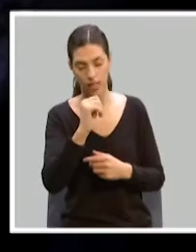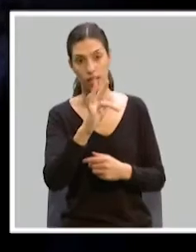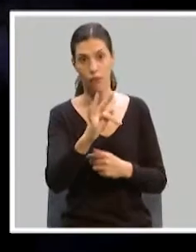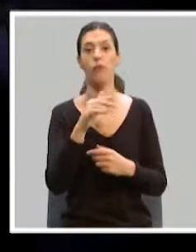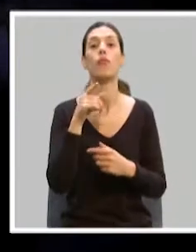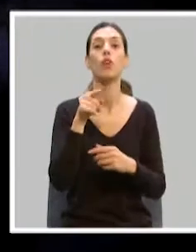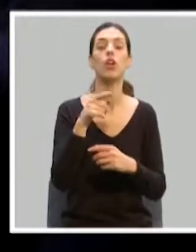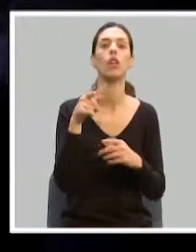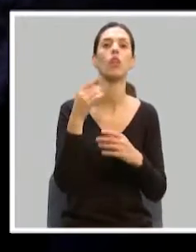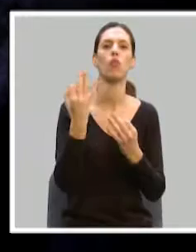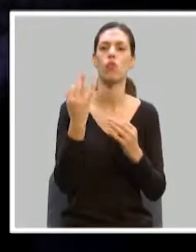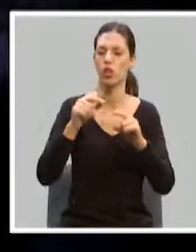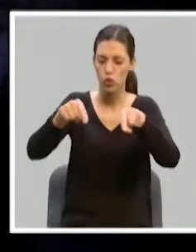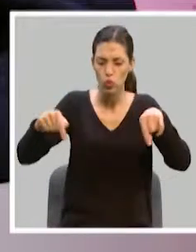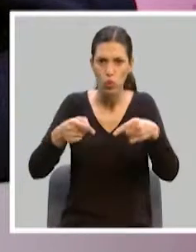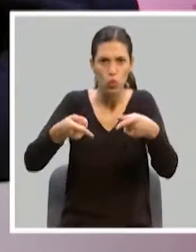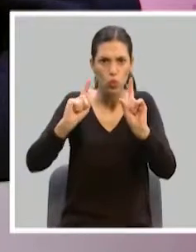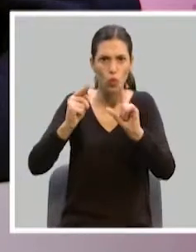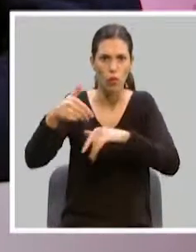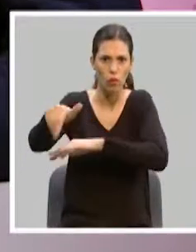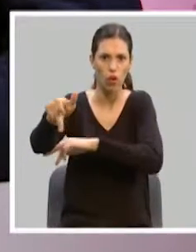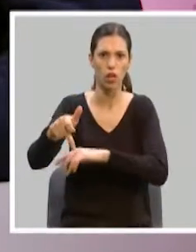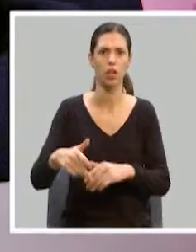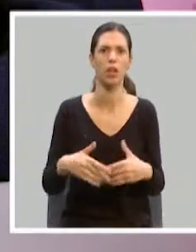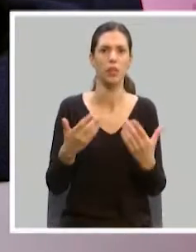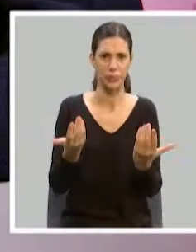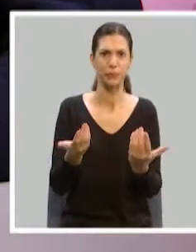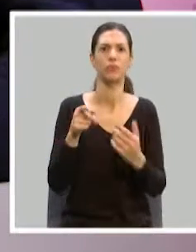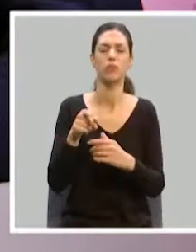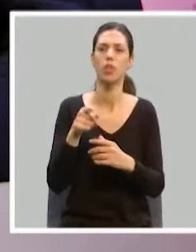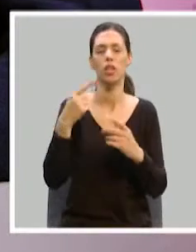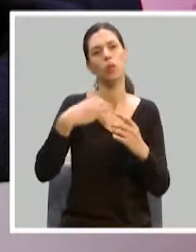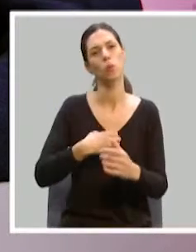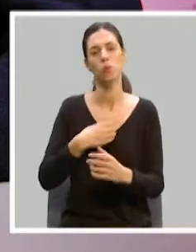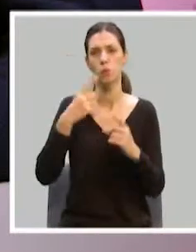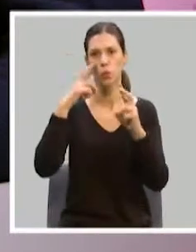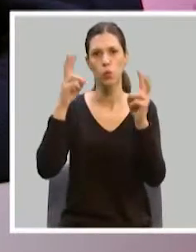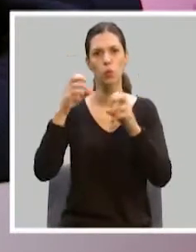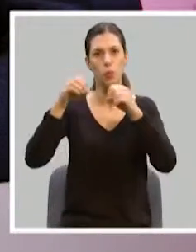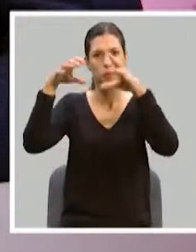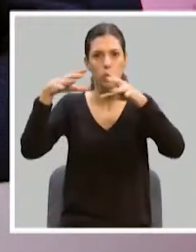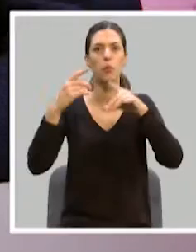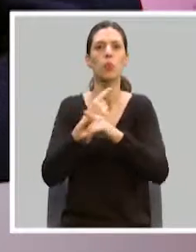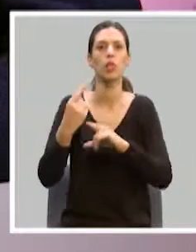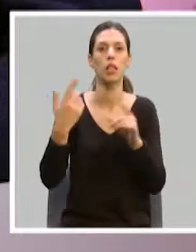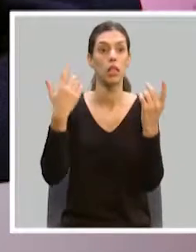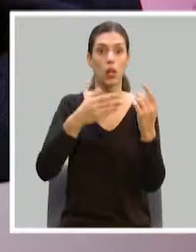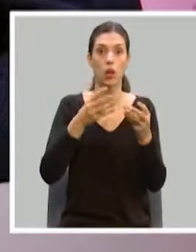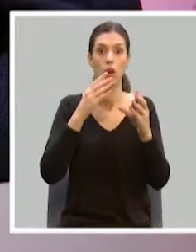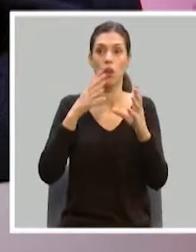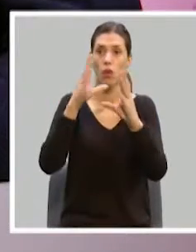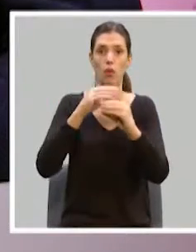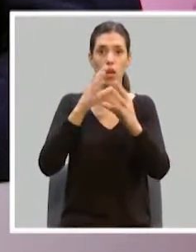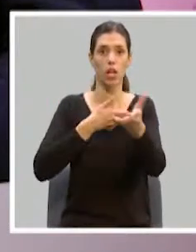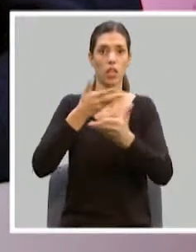era a magia da rádio e não foi no estúdio não foi pela simplicidade da